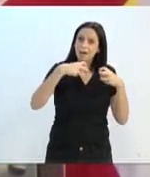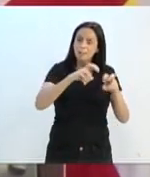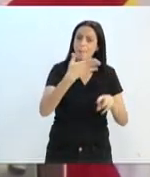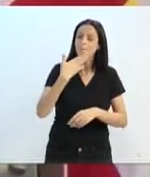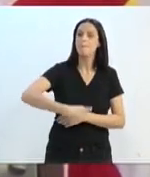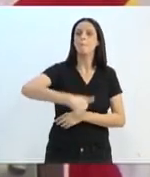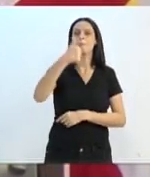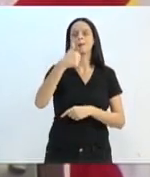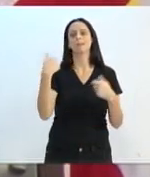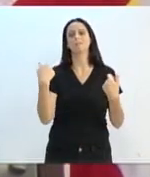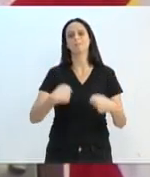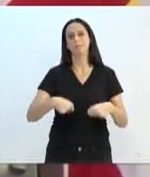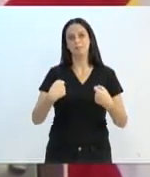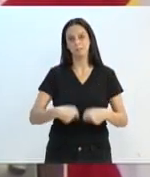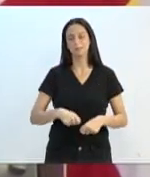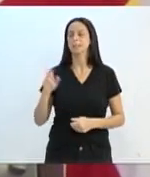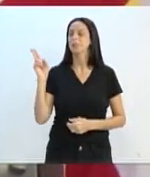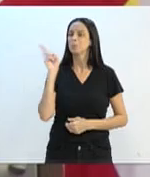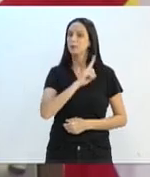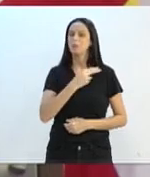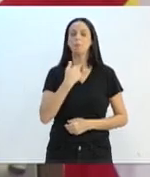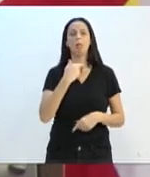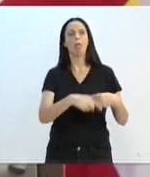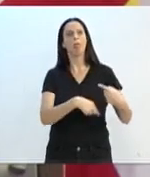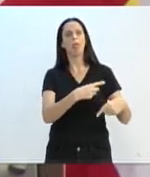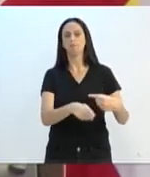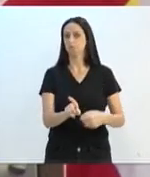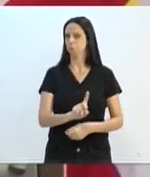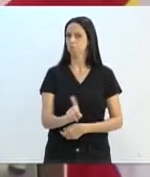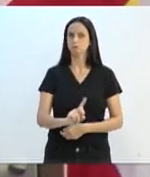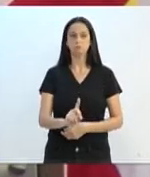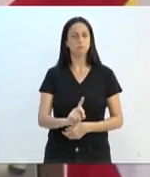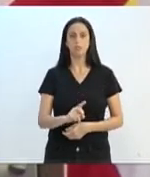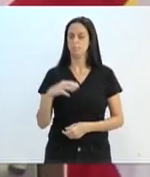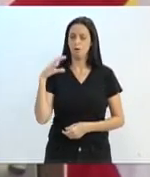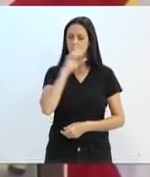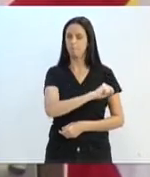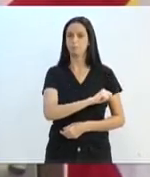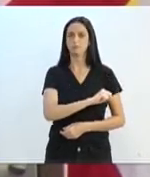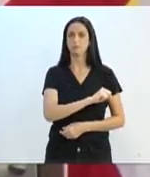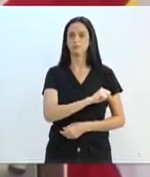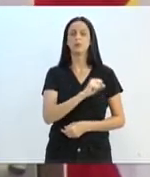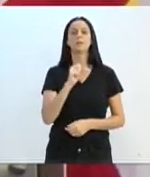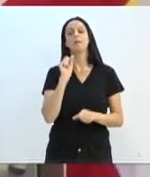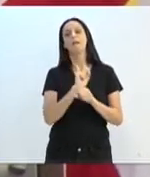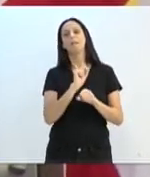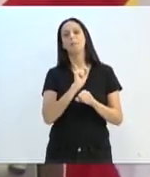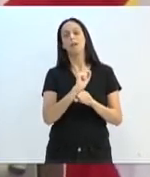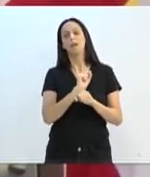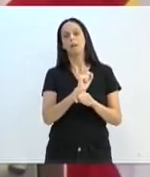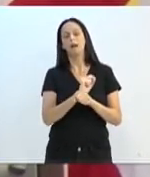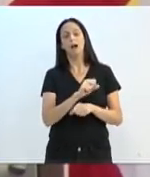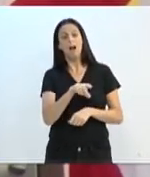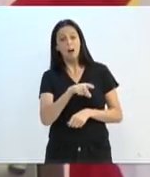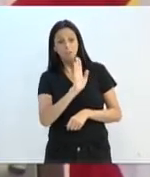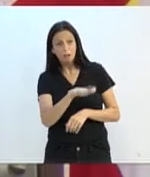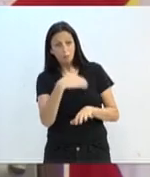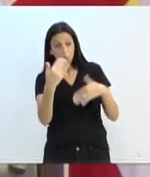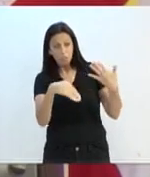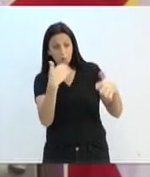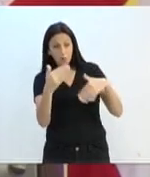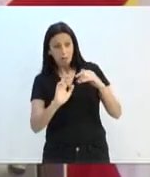transporte coletivo, e é urgente, não podemos deixar para nós deixar lá depois que morreu um monte de gente, nós ir pegar e correr